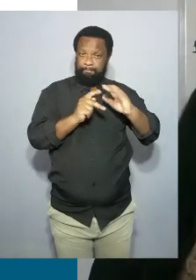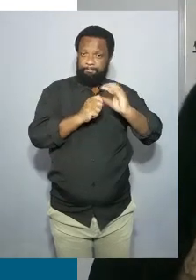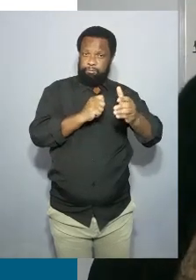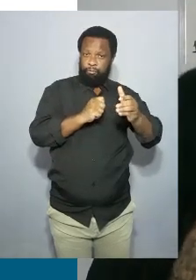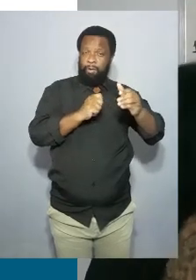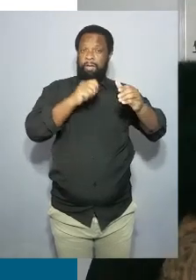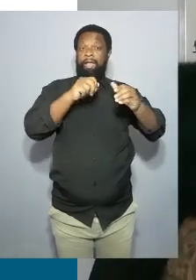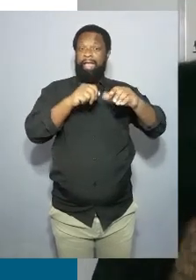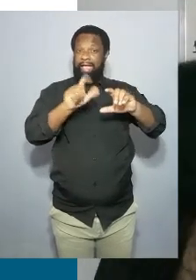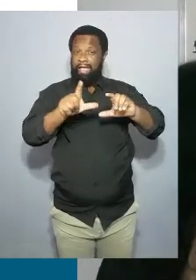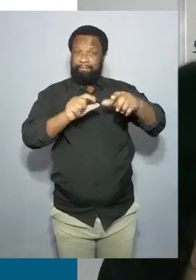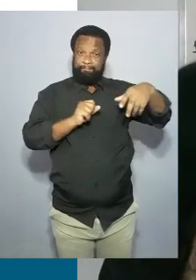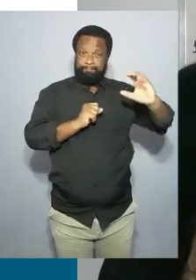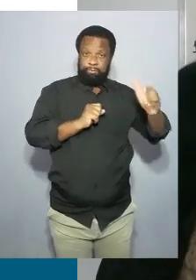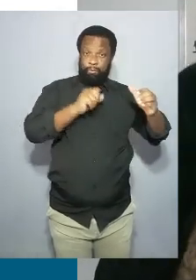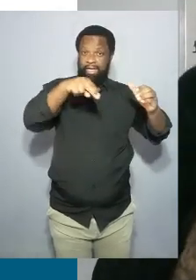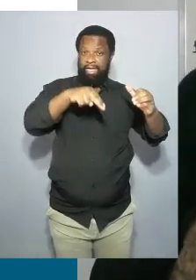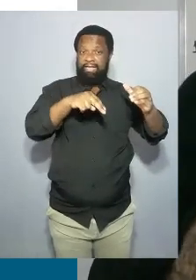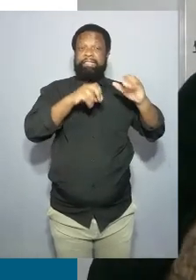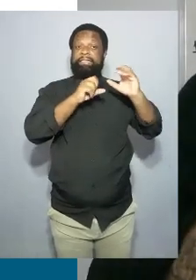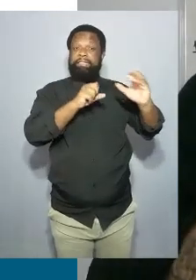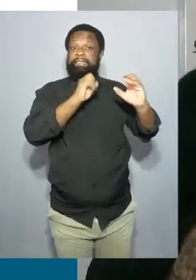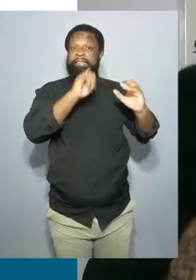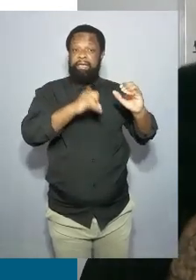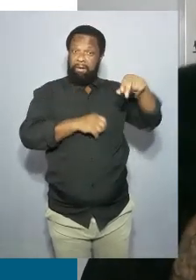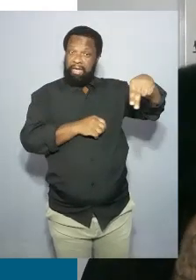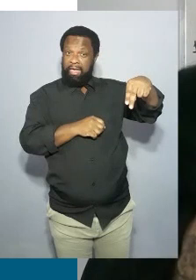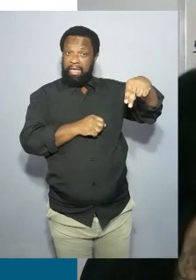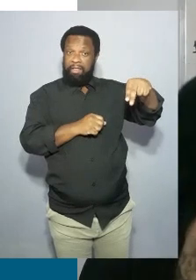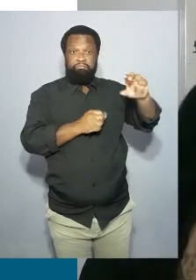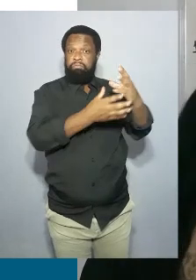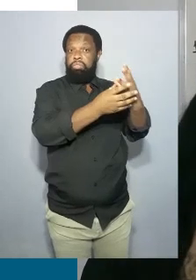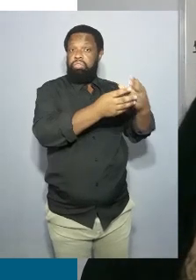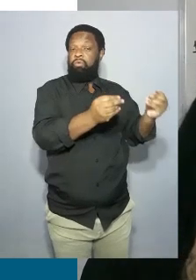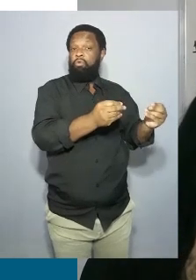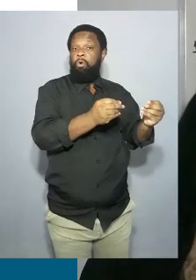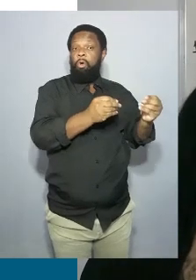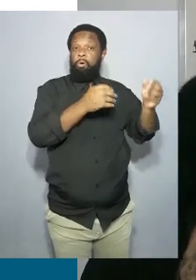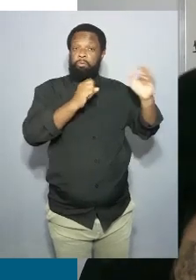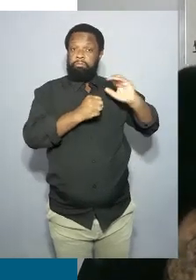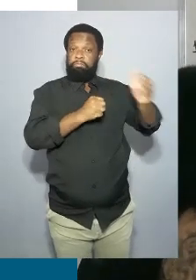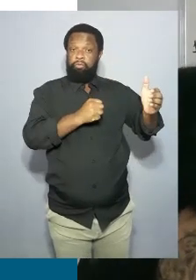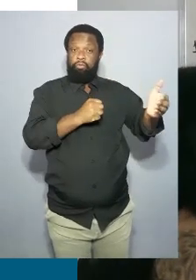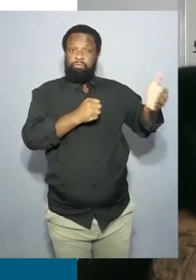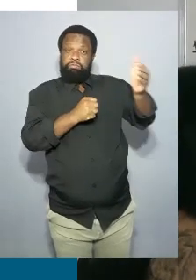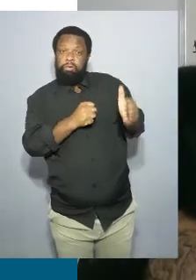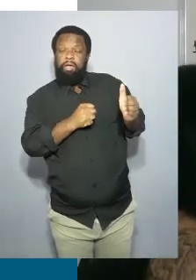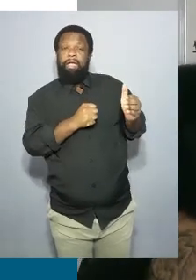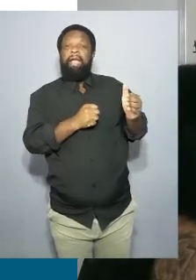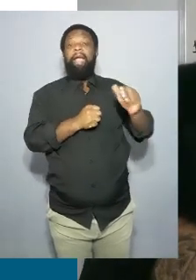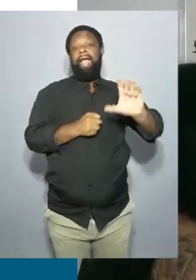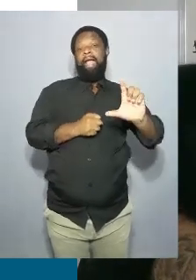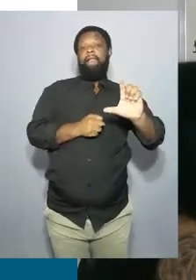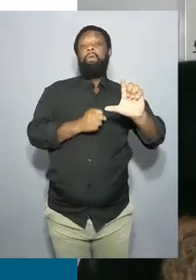2 elétrons e essa camada deixar de existir, a última camada dele passa a ser a camada